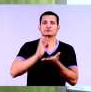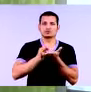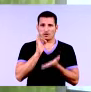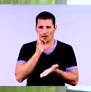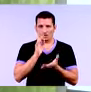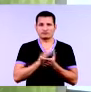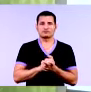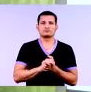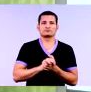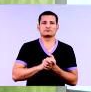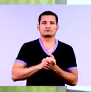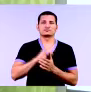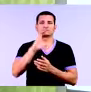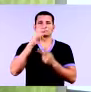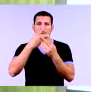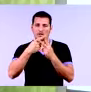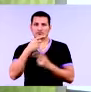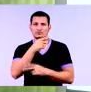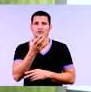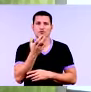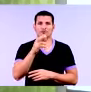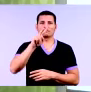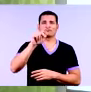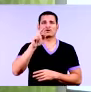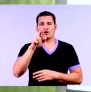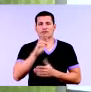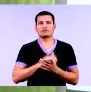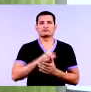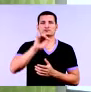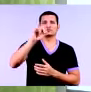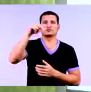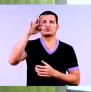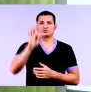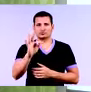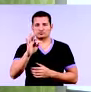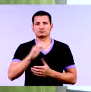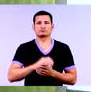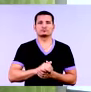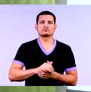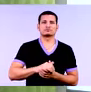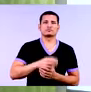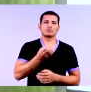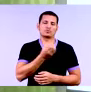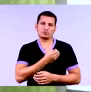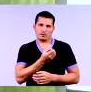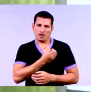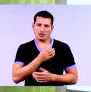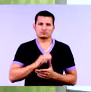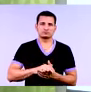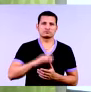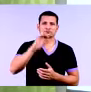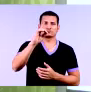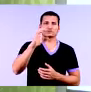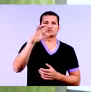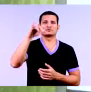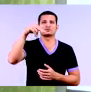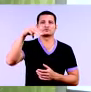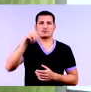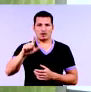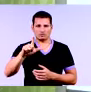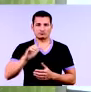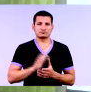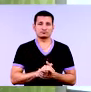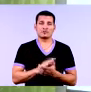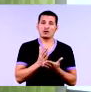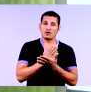texto, uma variável do tipo inteiro, numérico, decimal. Em C#, em PHP, e em algumas